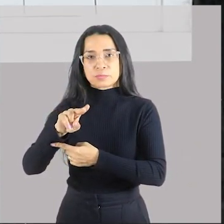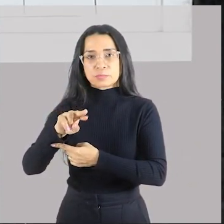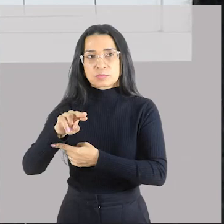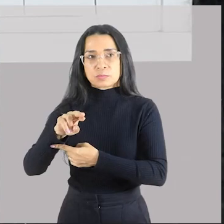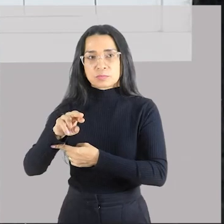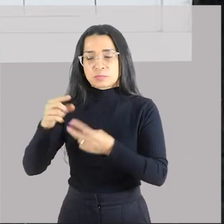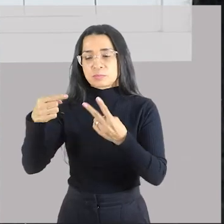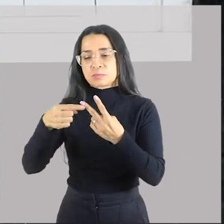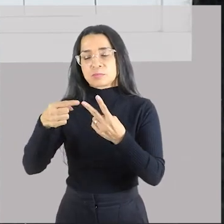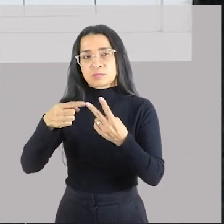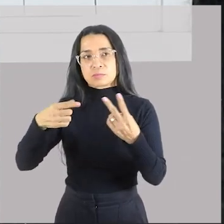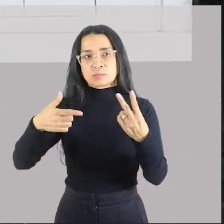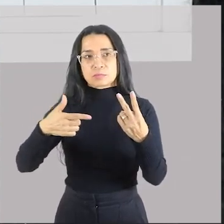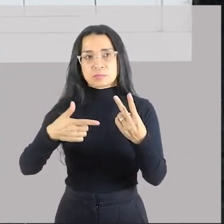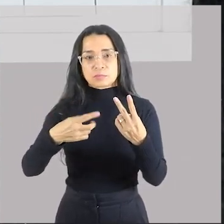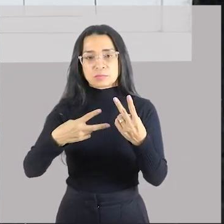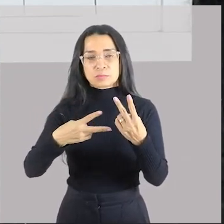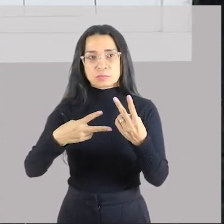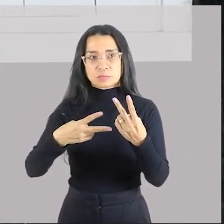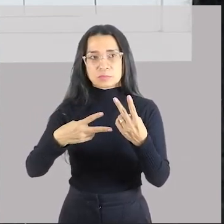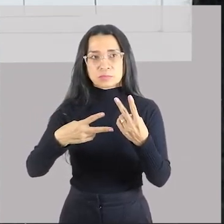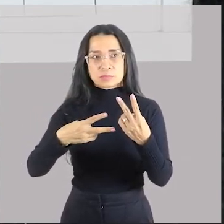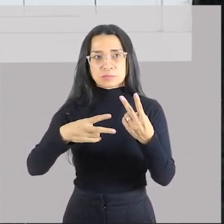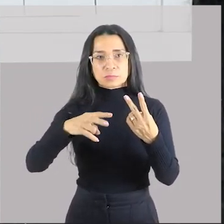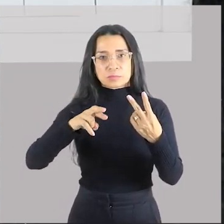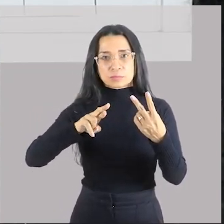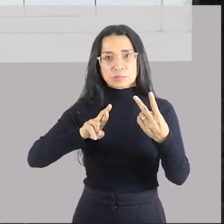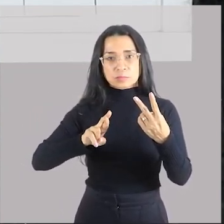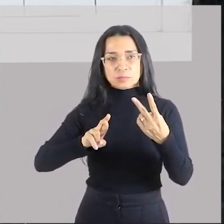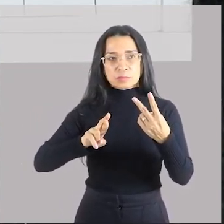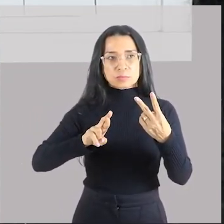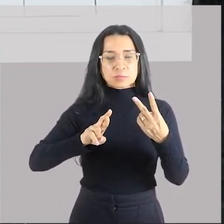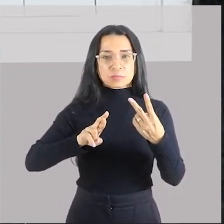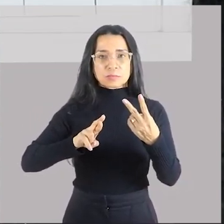igual a raiz de 2, R.